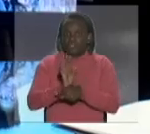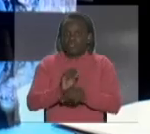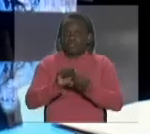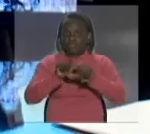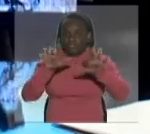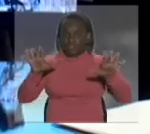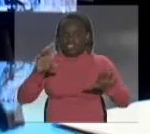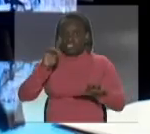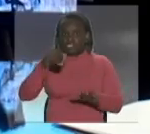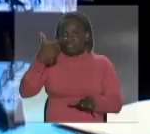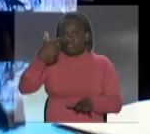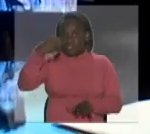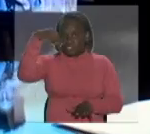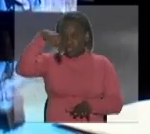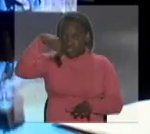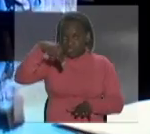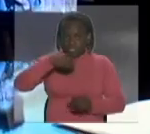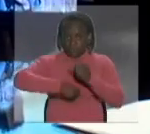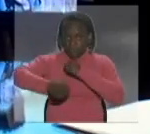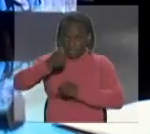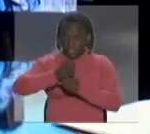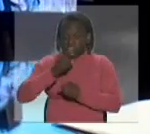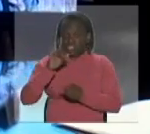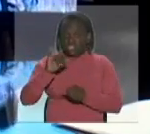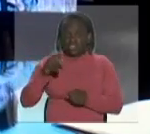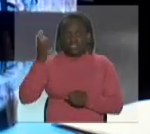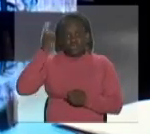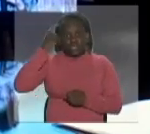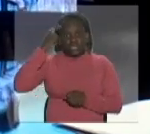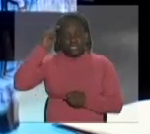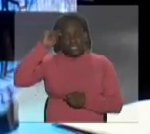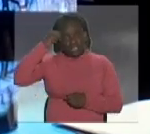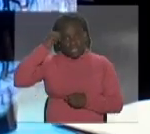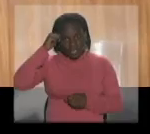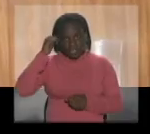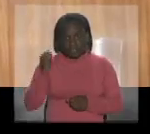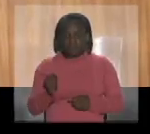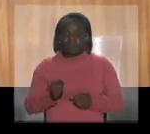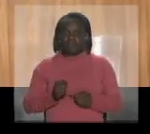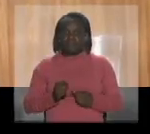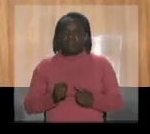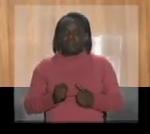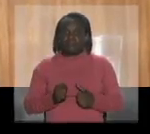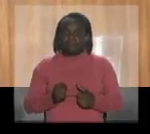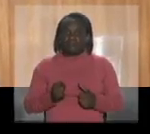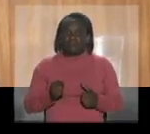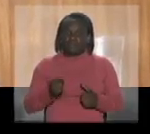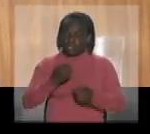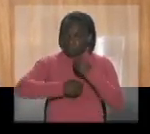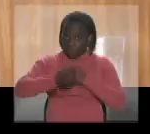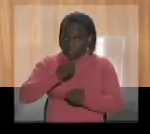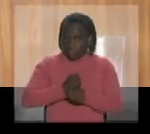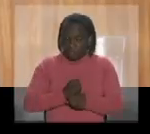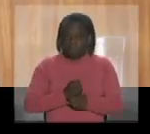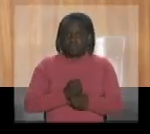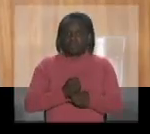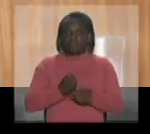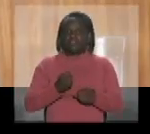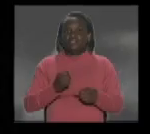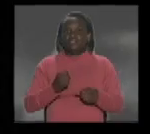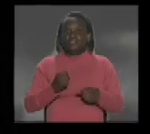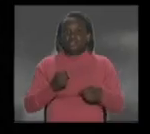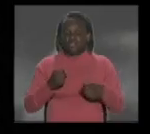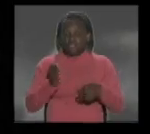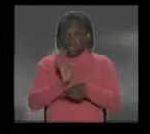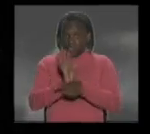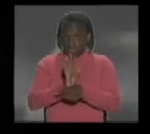Zumbi, no 20 de novembro do ano passado. Dia da Consciência Negra, do ano passado.